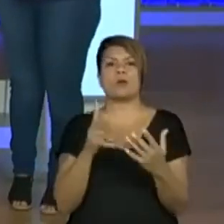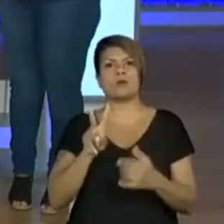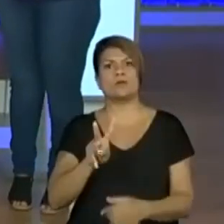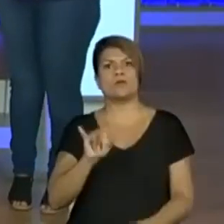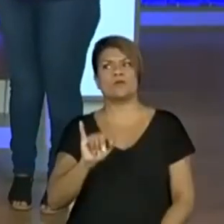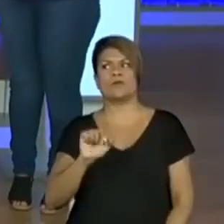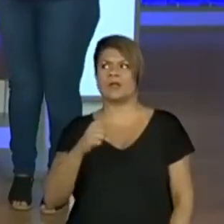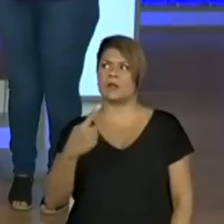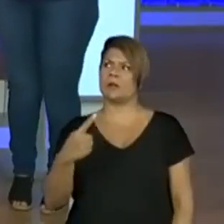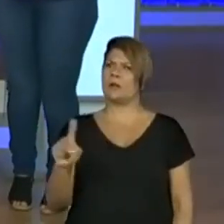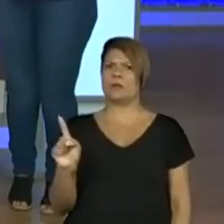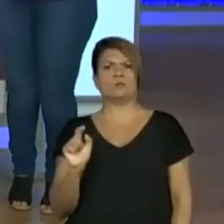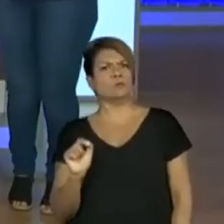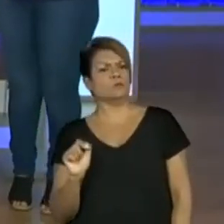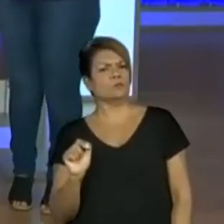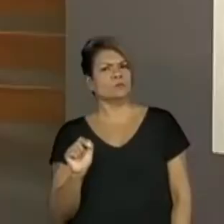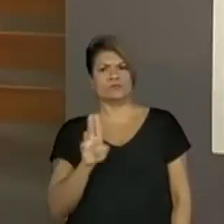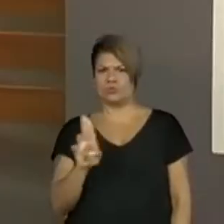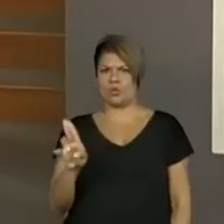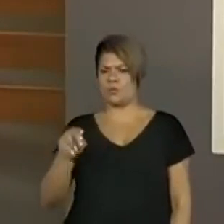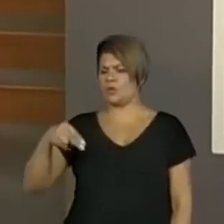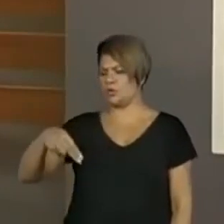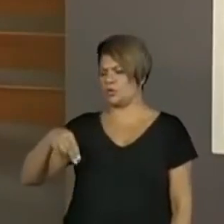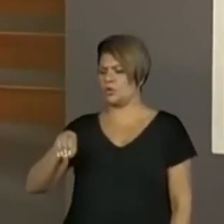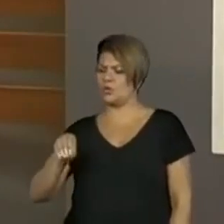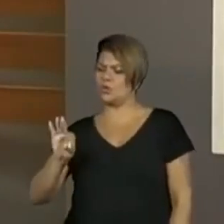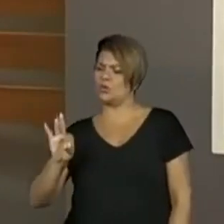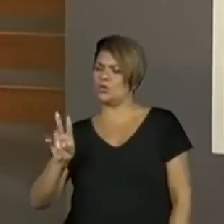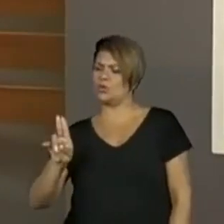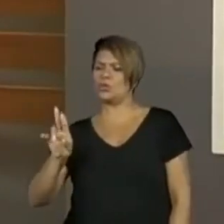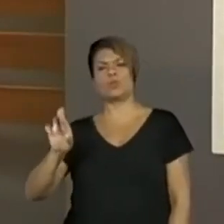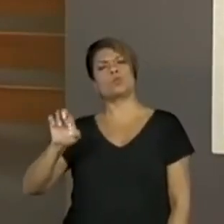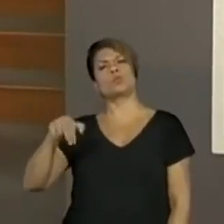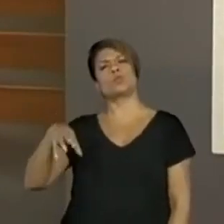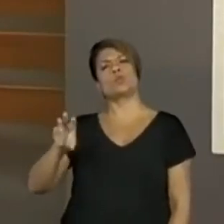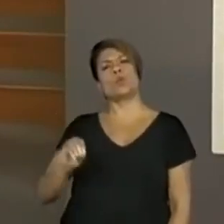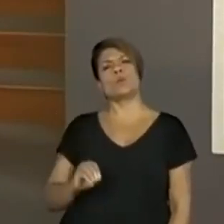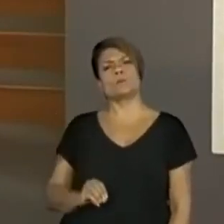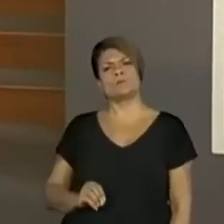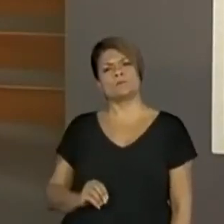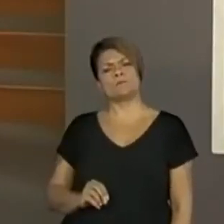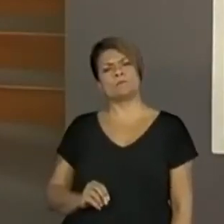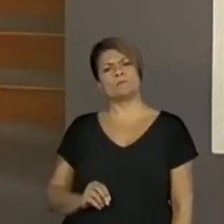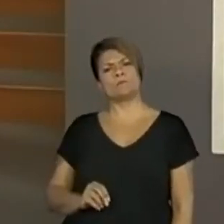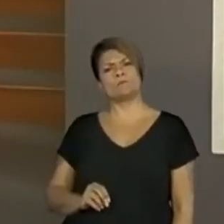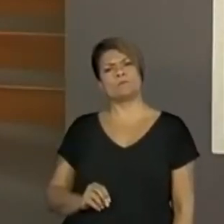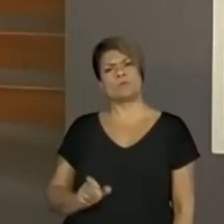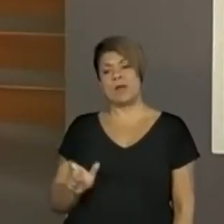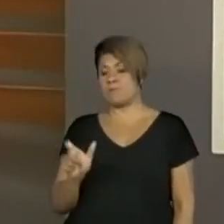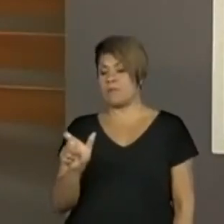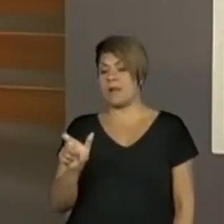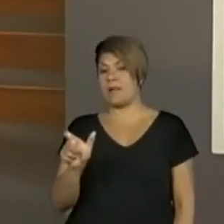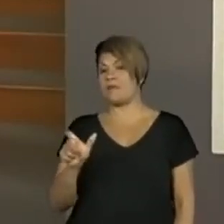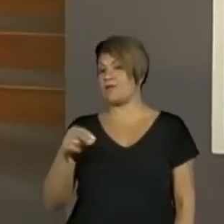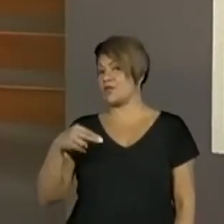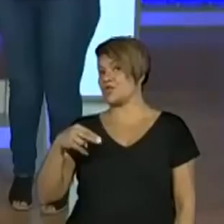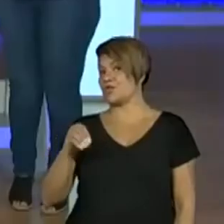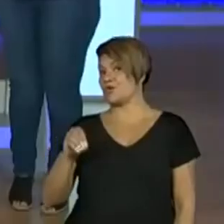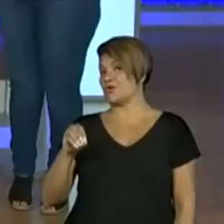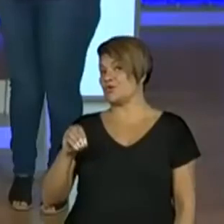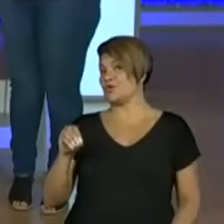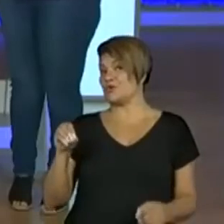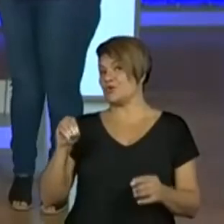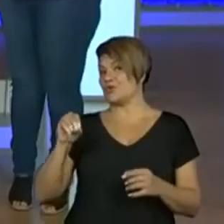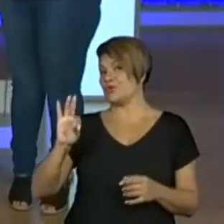vilão. O vilão noturno. E noturno não deve ser por acaso. O que você lembra quando você ouve a palavra noturno? Será que